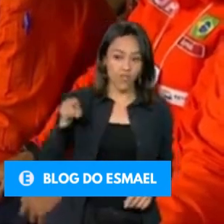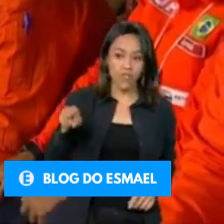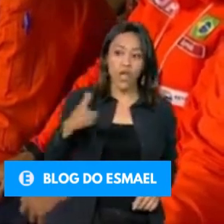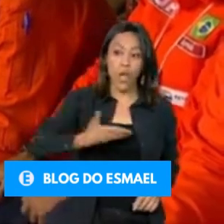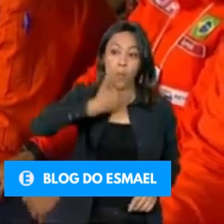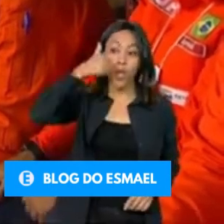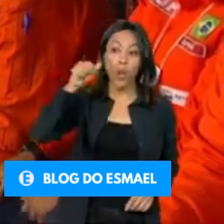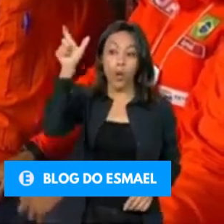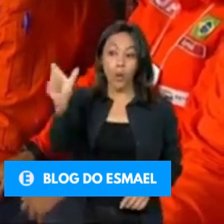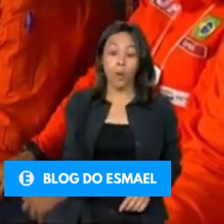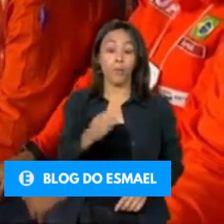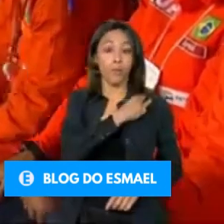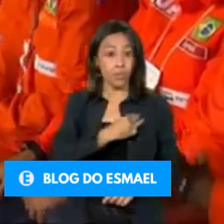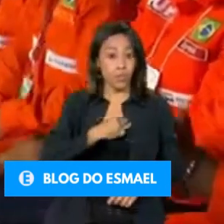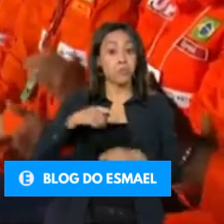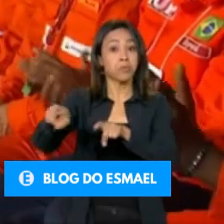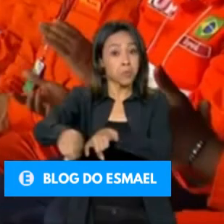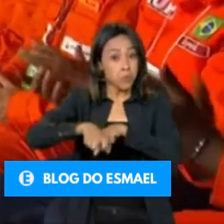Agricultura que esse país já teve.